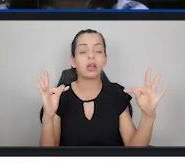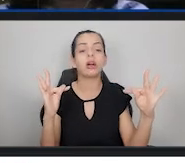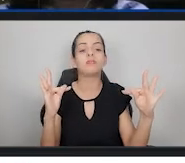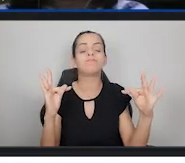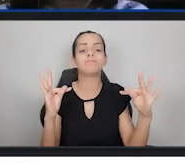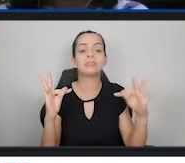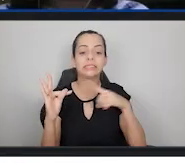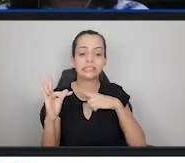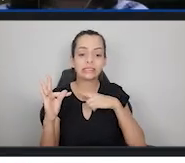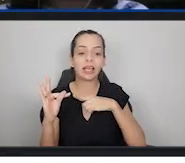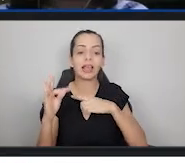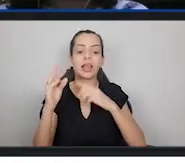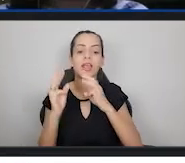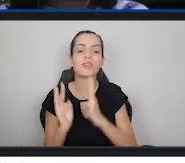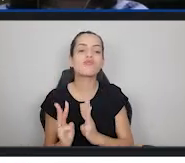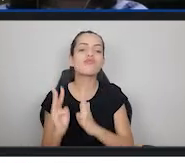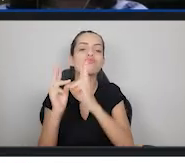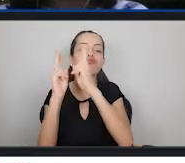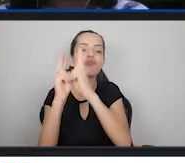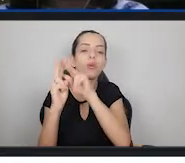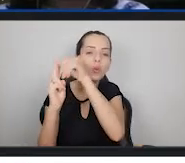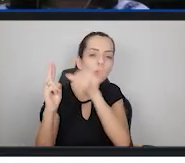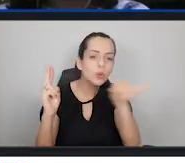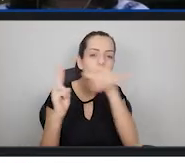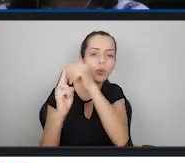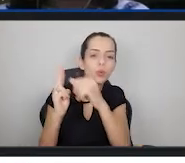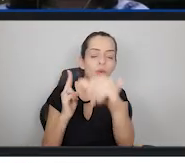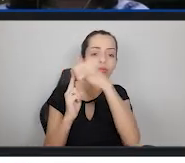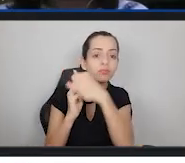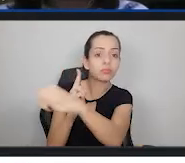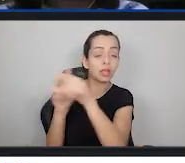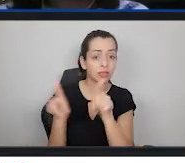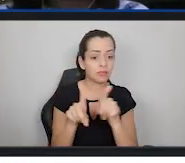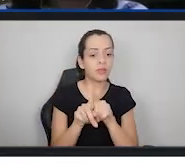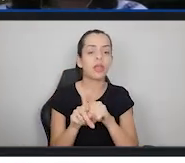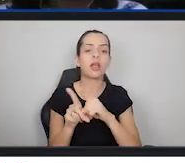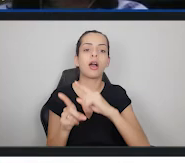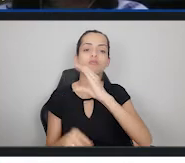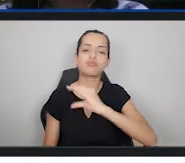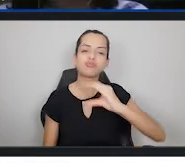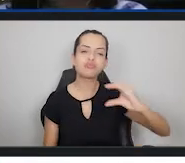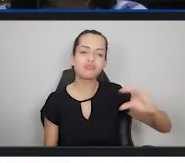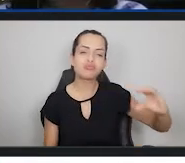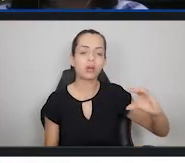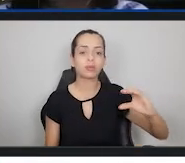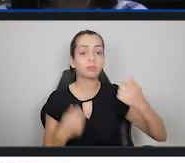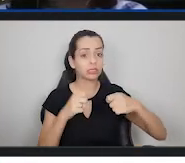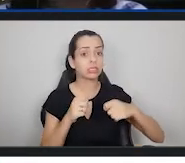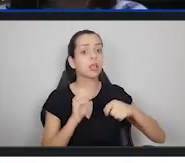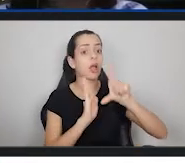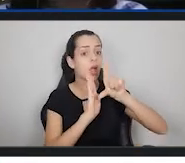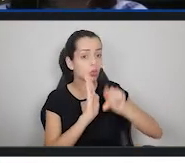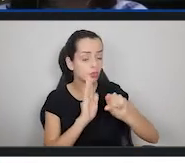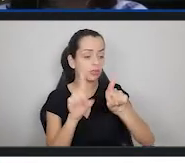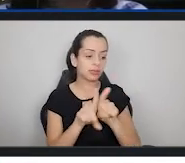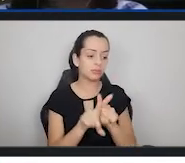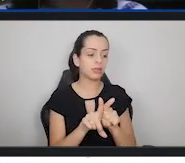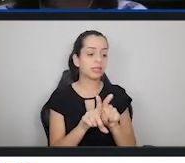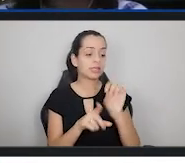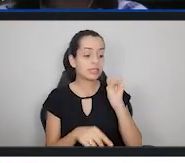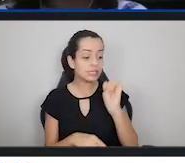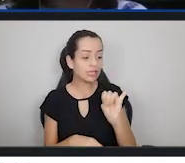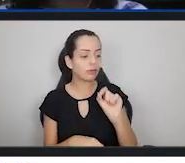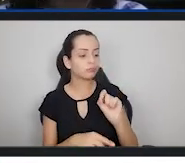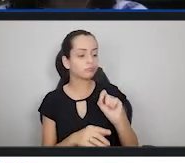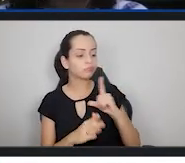para reduzir essas perdas ao longo da transmissão, reduzir corrente, também, principalmente reduzir corrente, porque